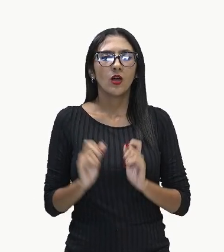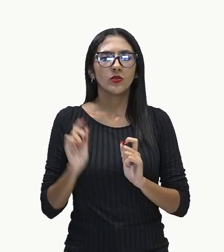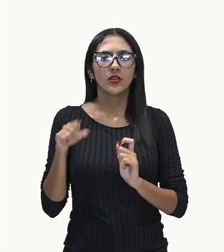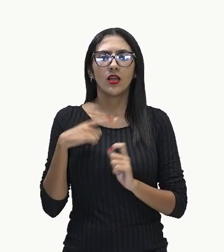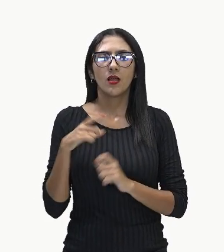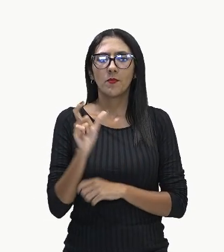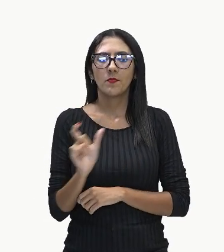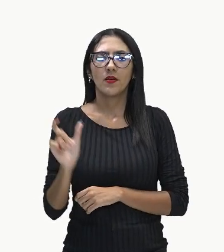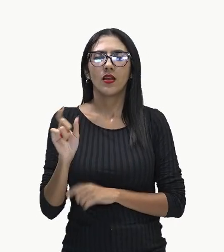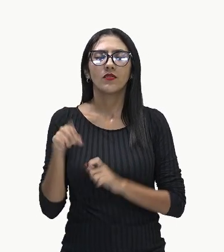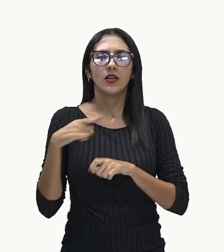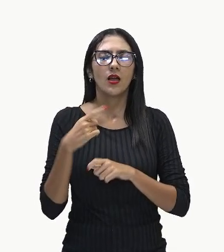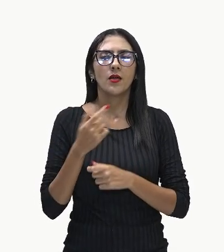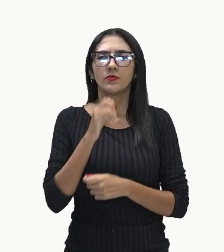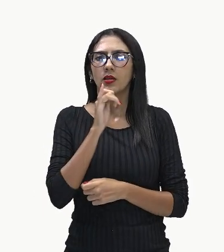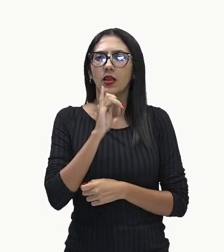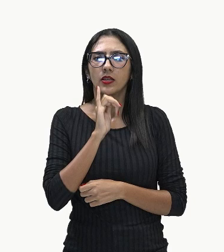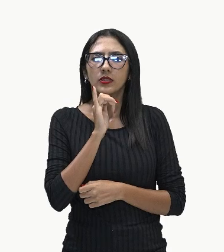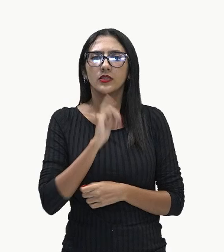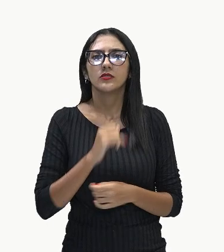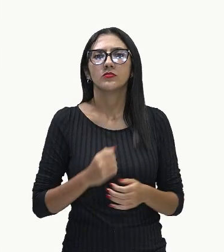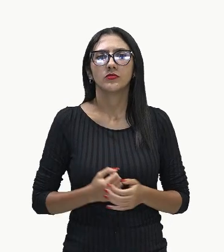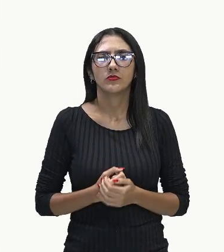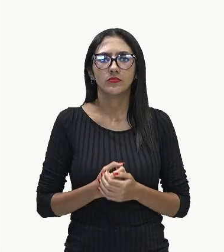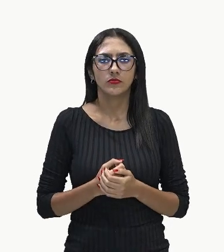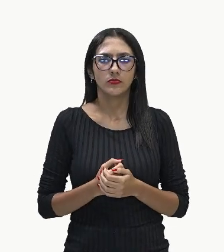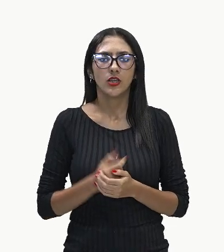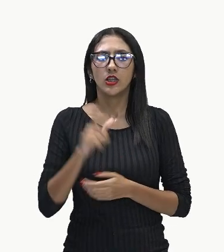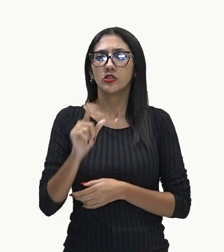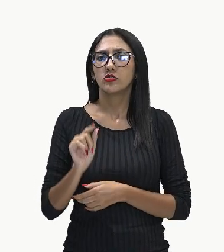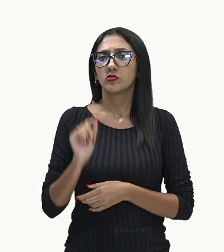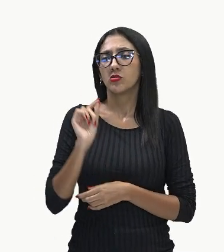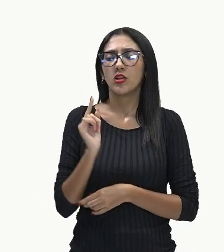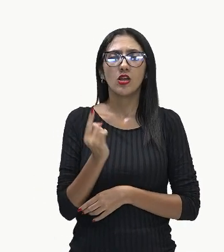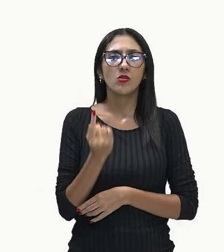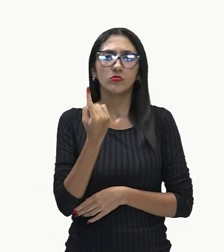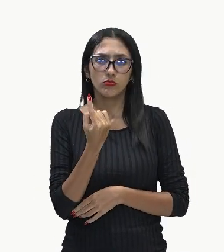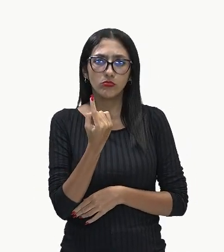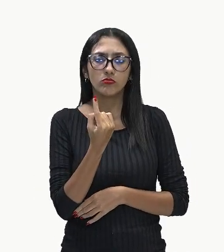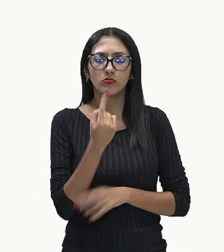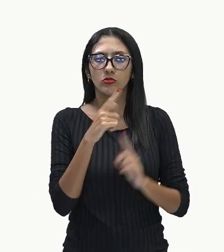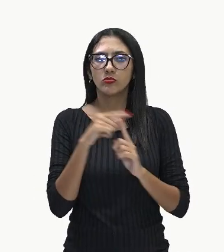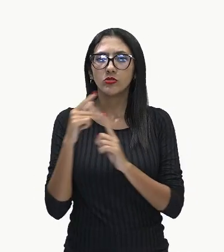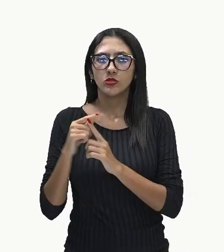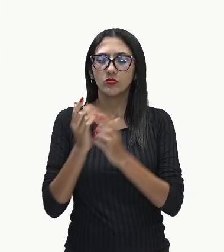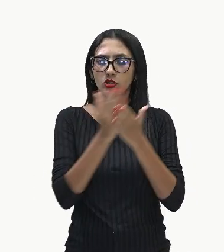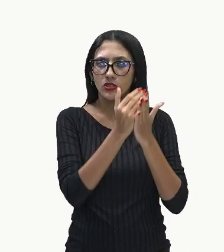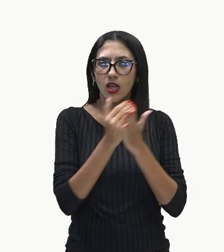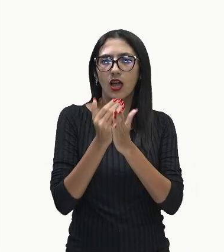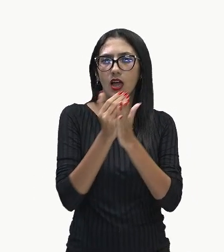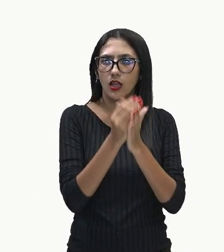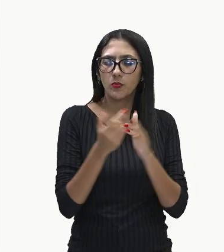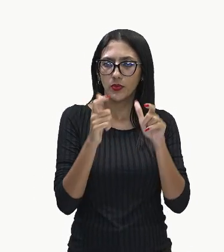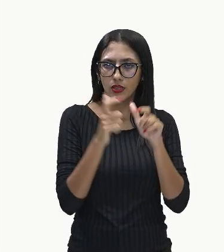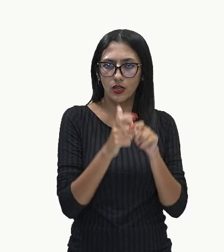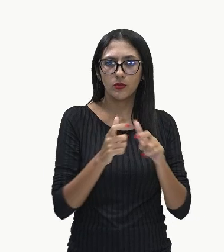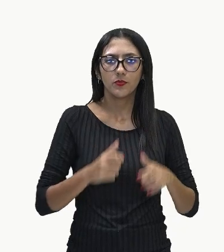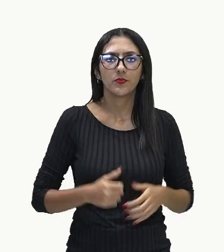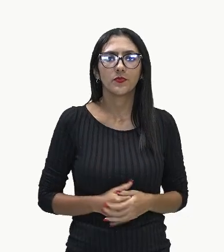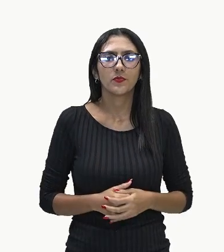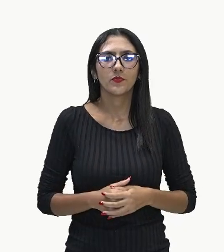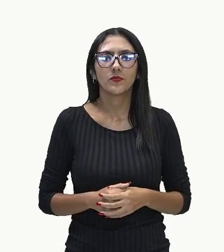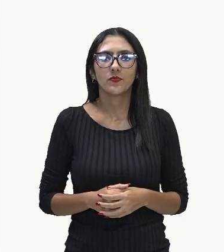que o processo para escolher uma amostra, tá bom? E aí, para esse processo, nós temos